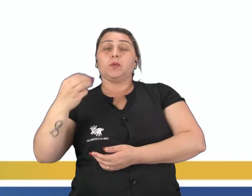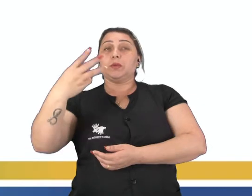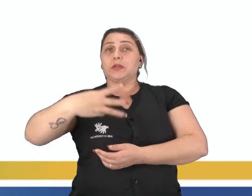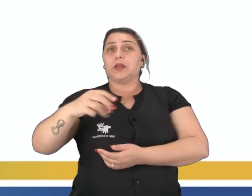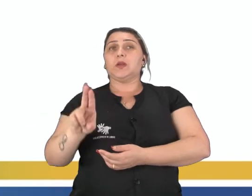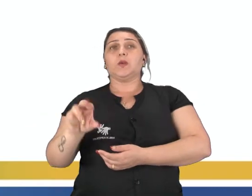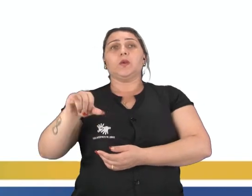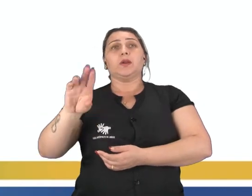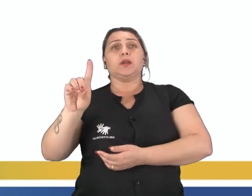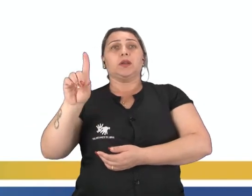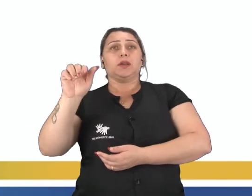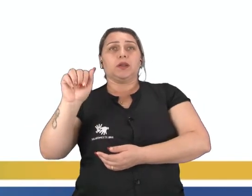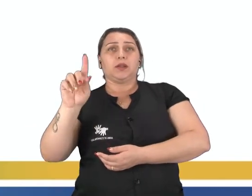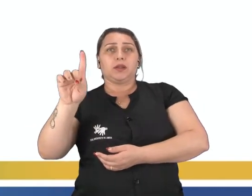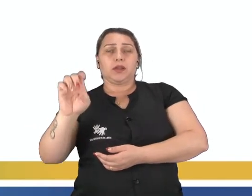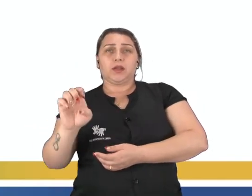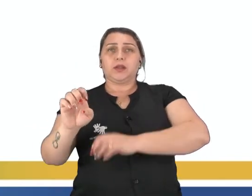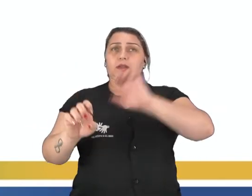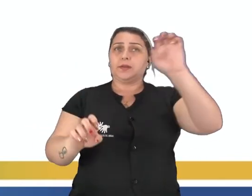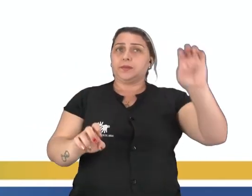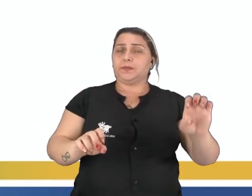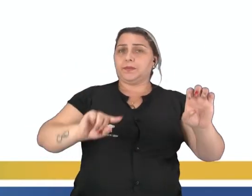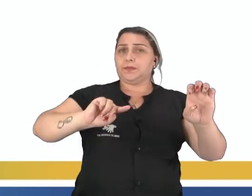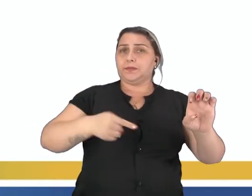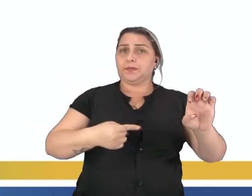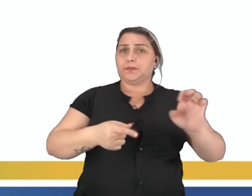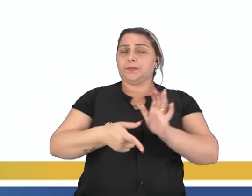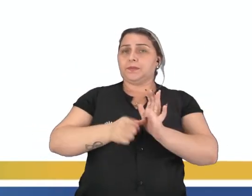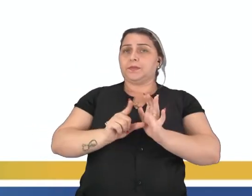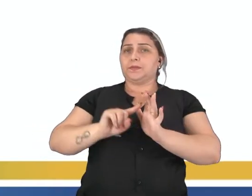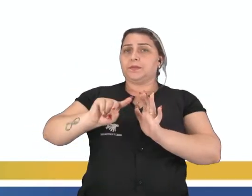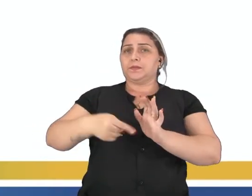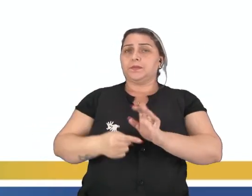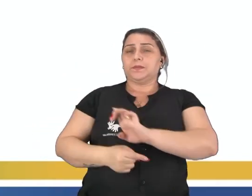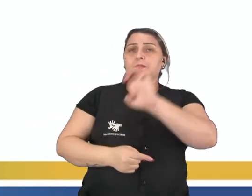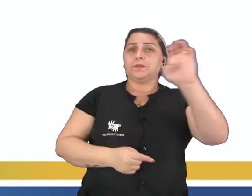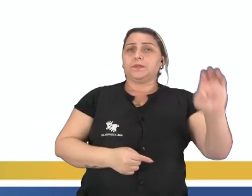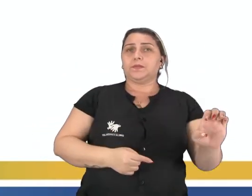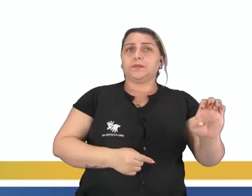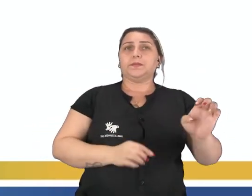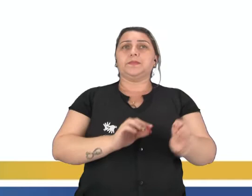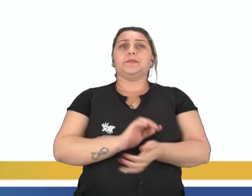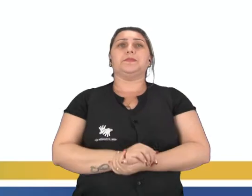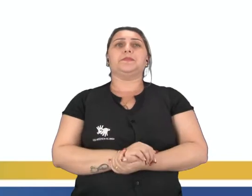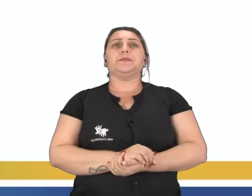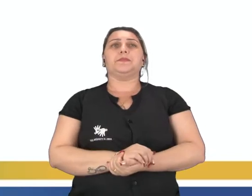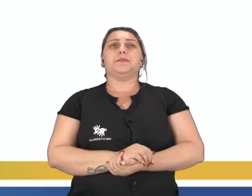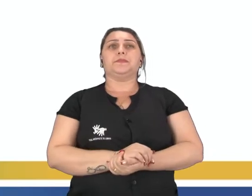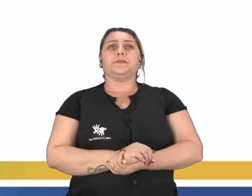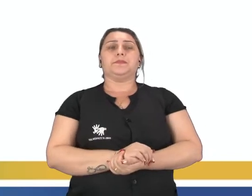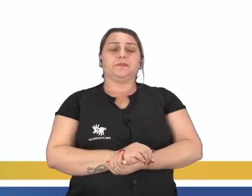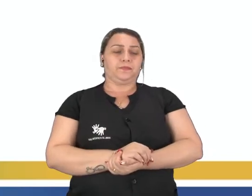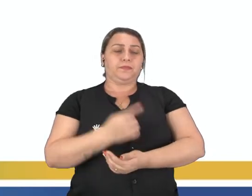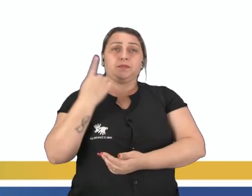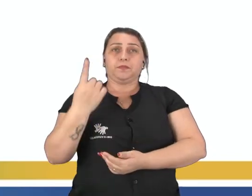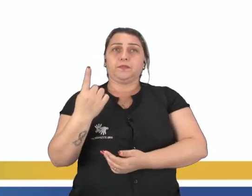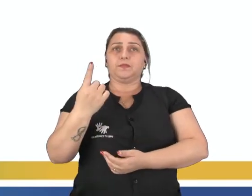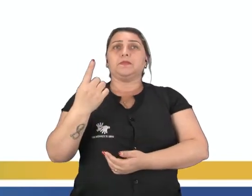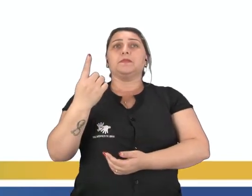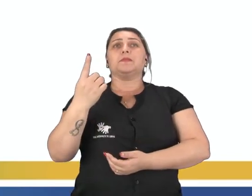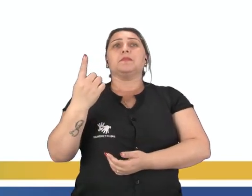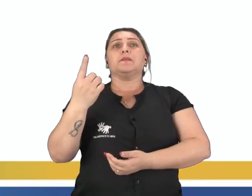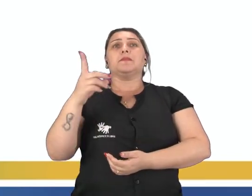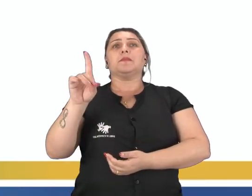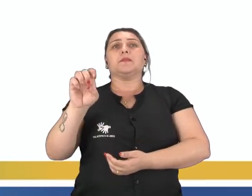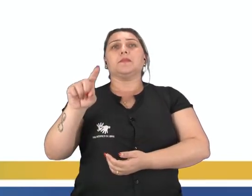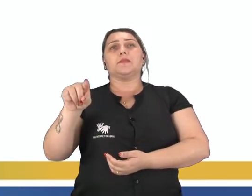O meu 3 que está ali à minha esquerda da minha vírgula, né, que a gente está andando sempre para a esquerda, ele equivale a 3 unidades. E o 1 equivale a uma